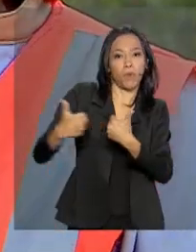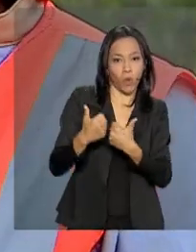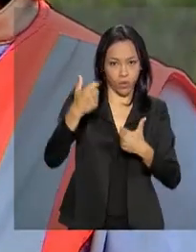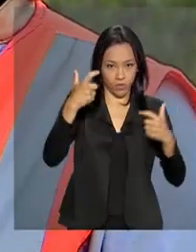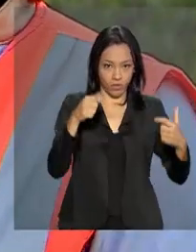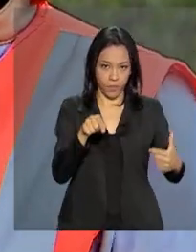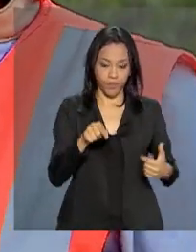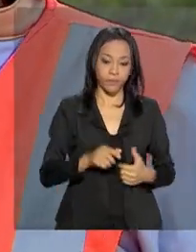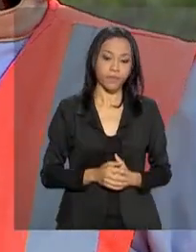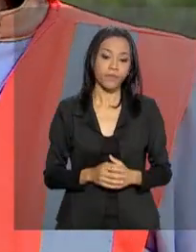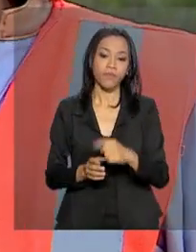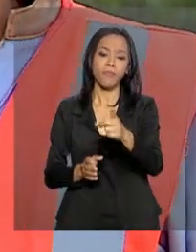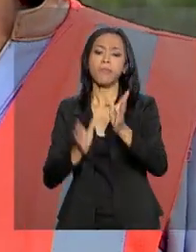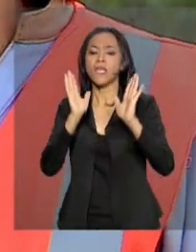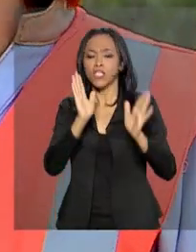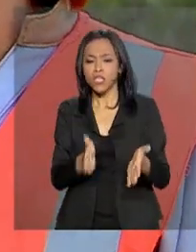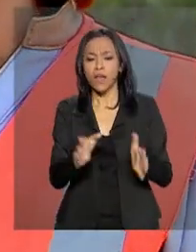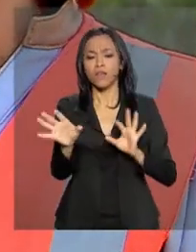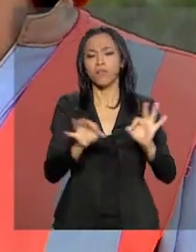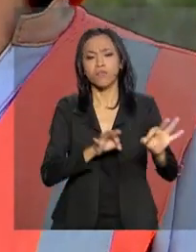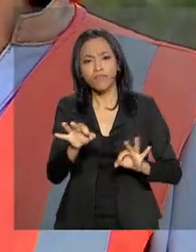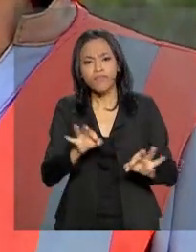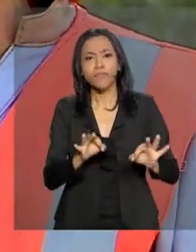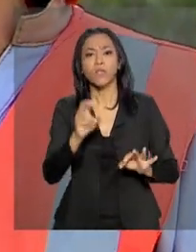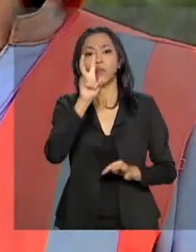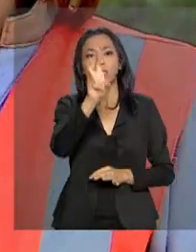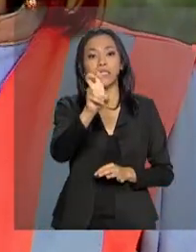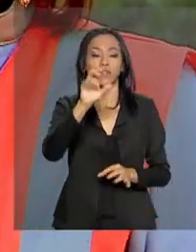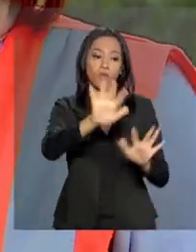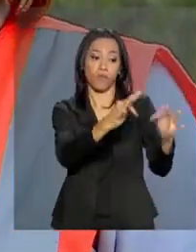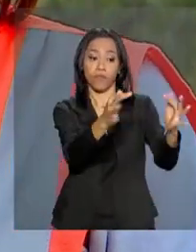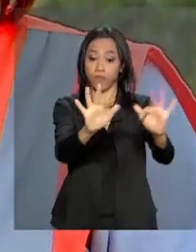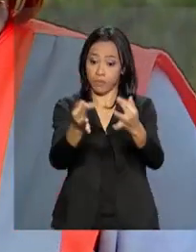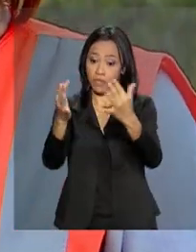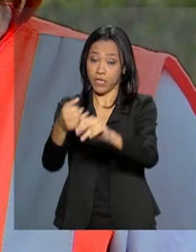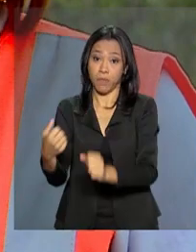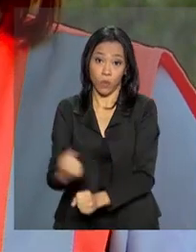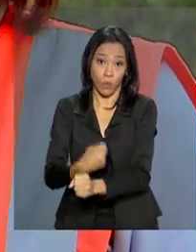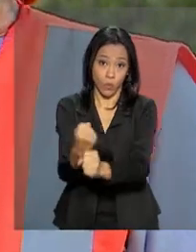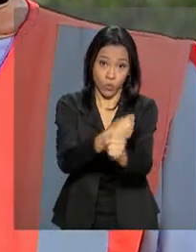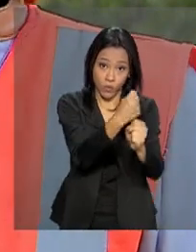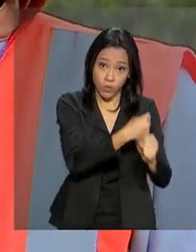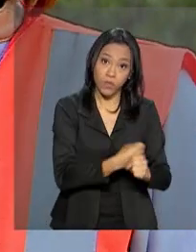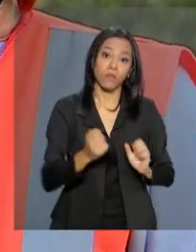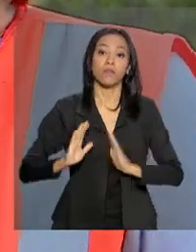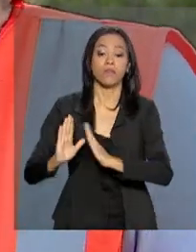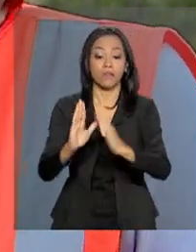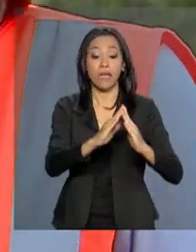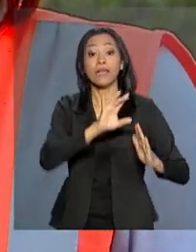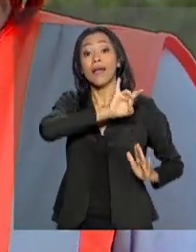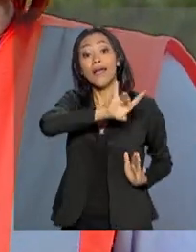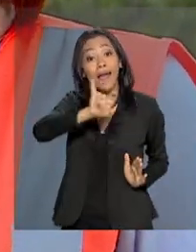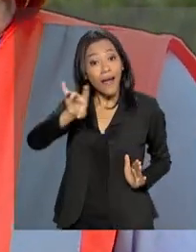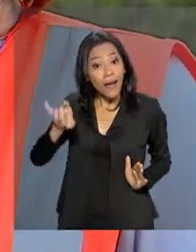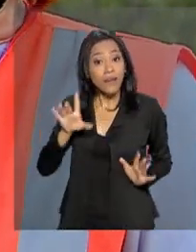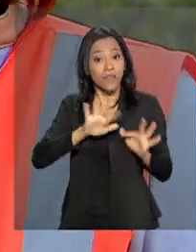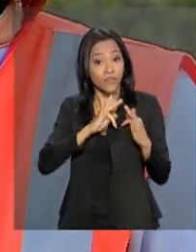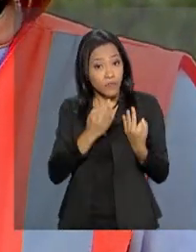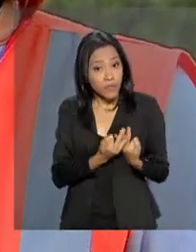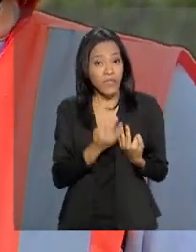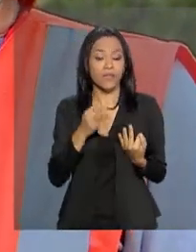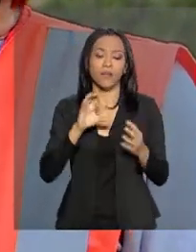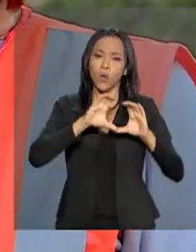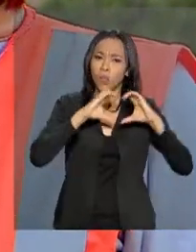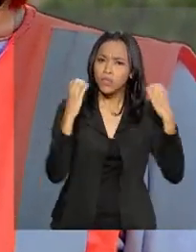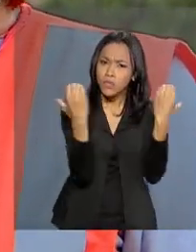fazendo a definição piloto com 5 famílias de uma metodologia para a construção das casas, que cada família é uma, cada comunidade é